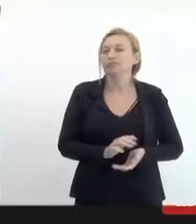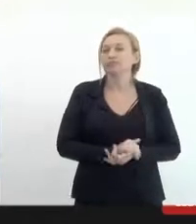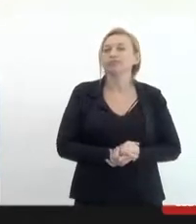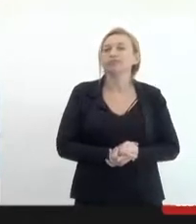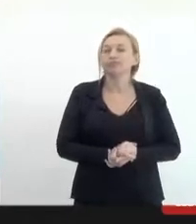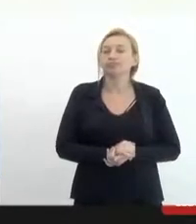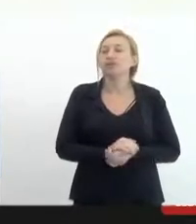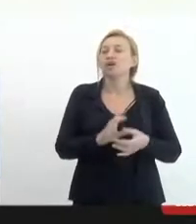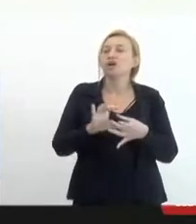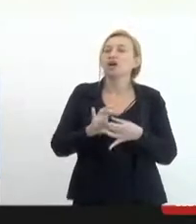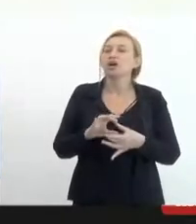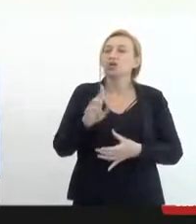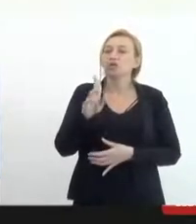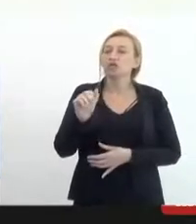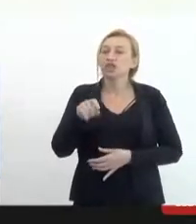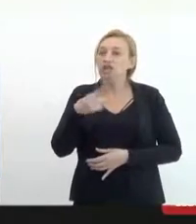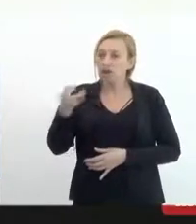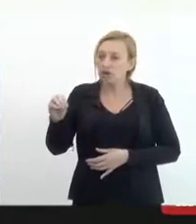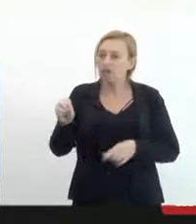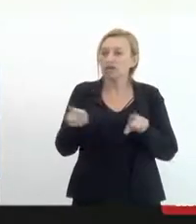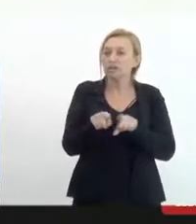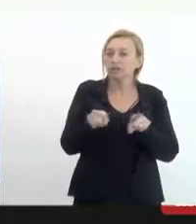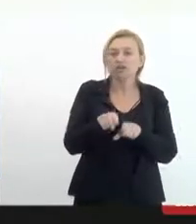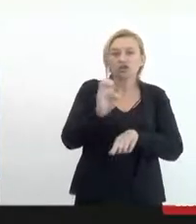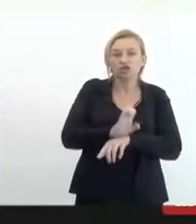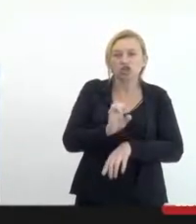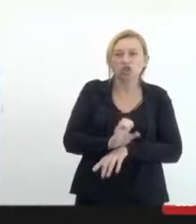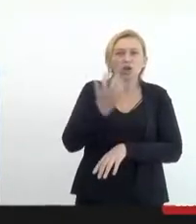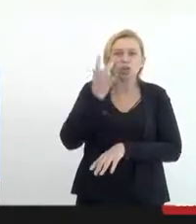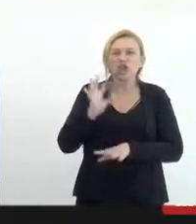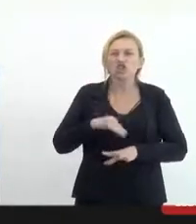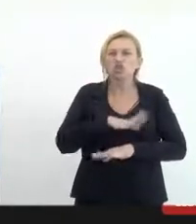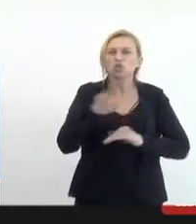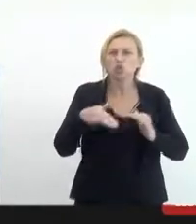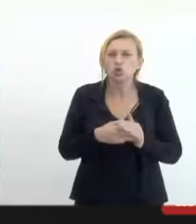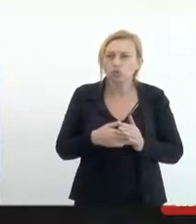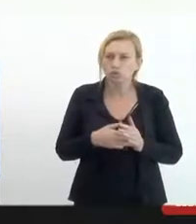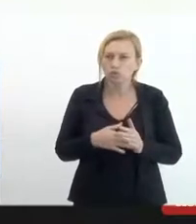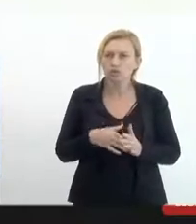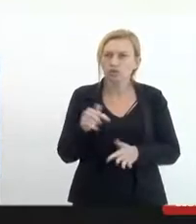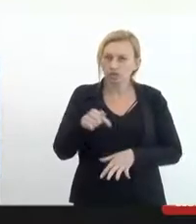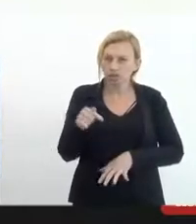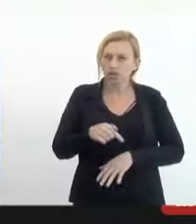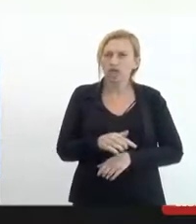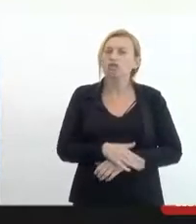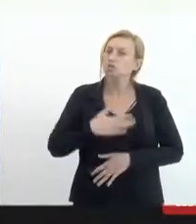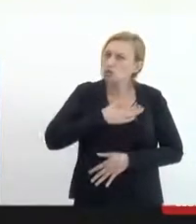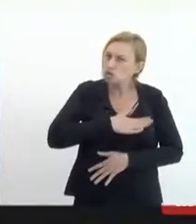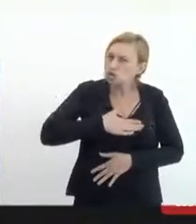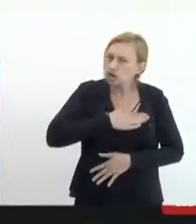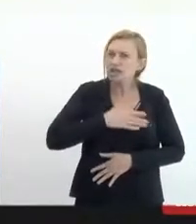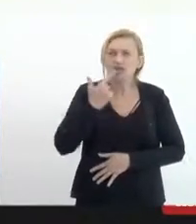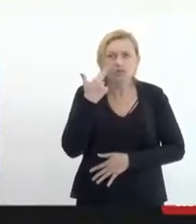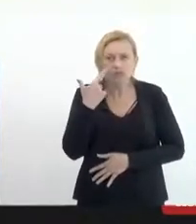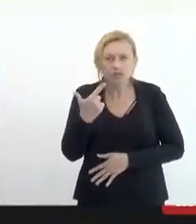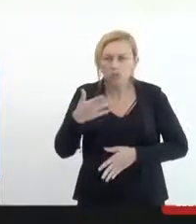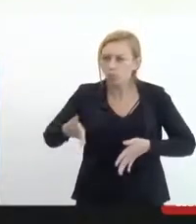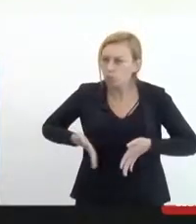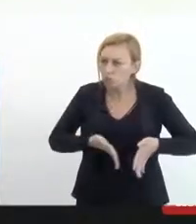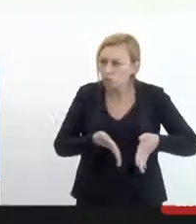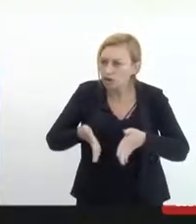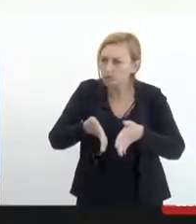e da União. Eu acho que todos, sem exceção, que estão aqui, gostariam de ver o caminho